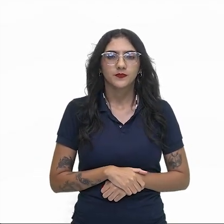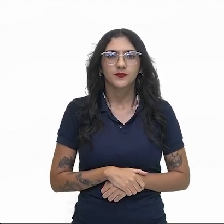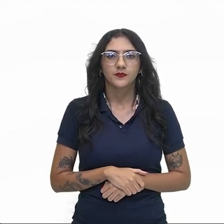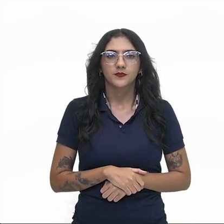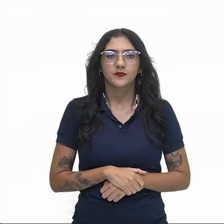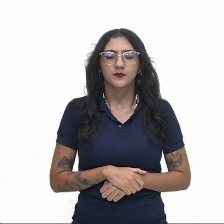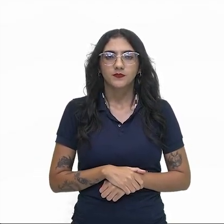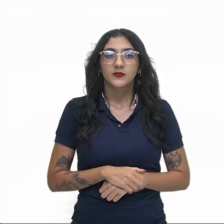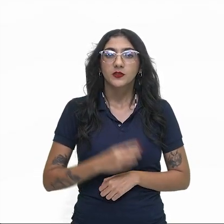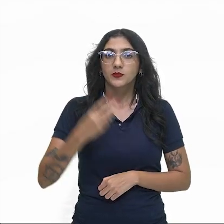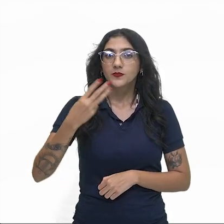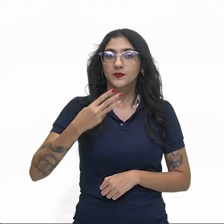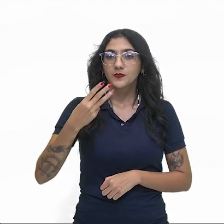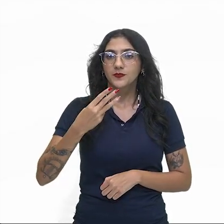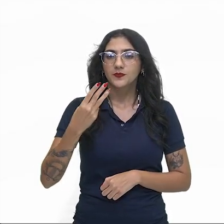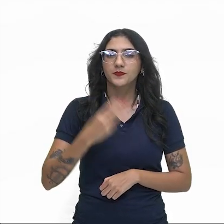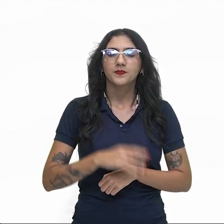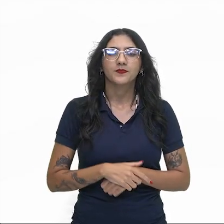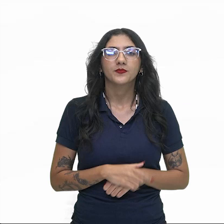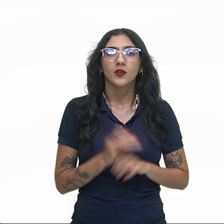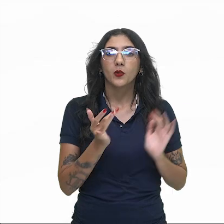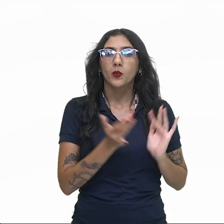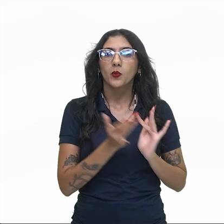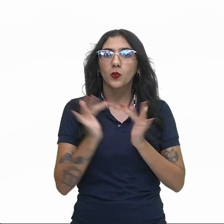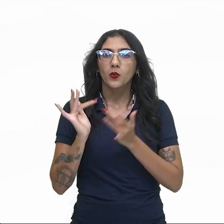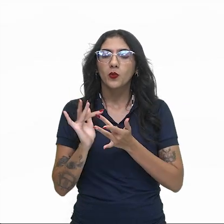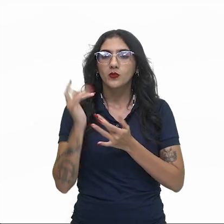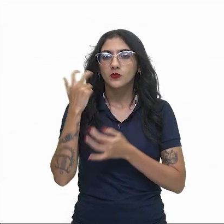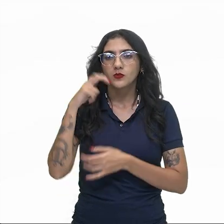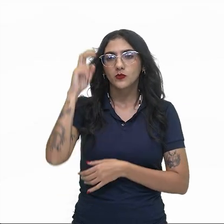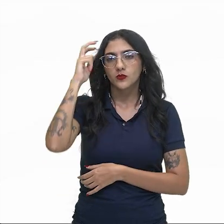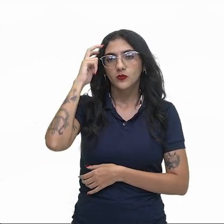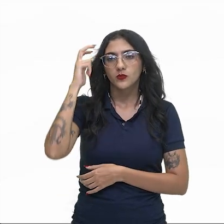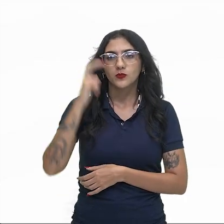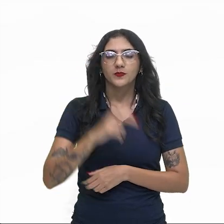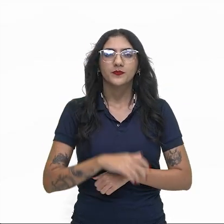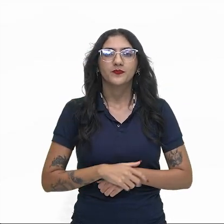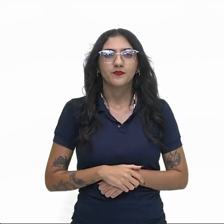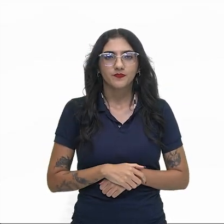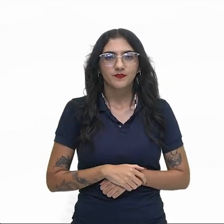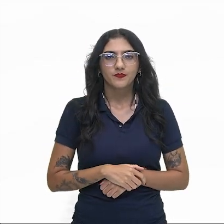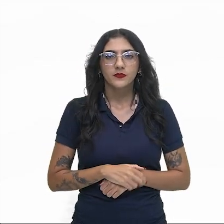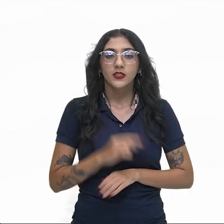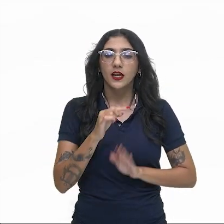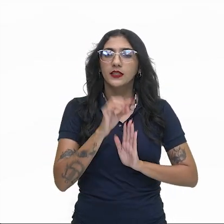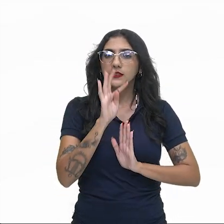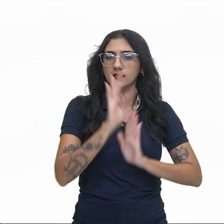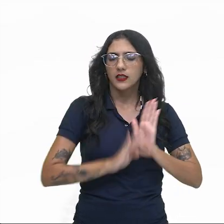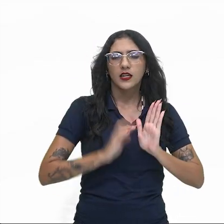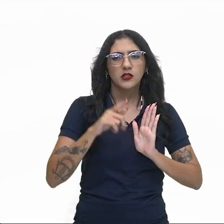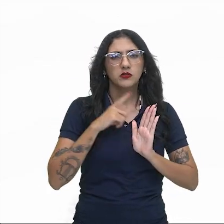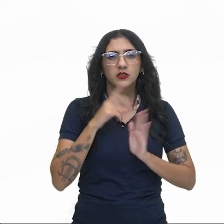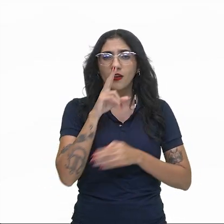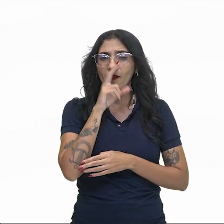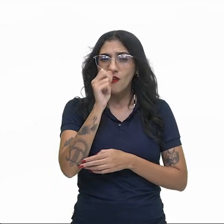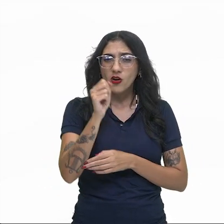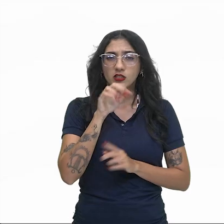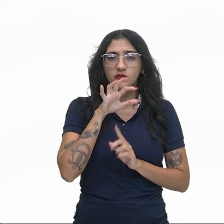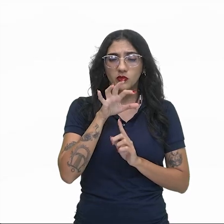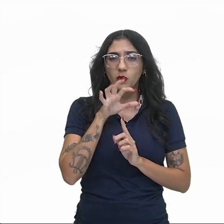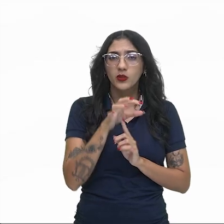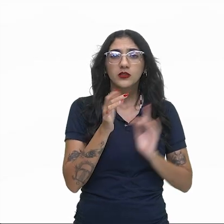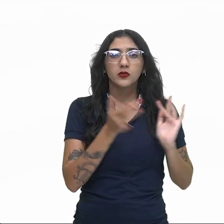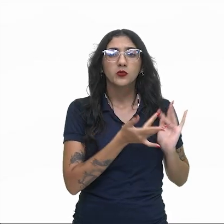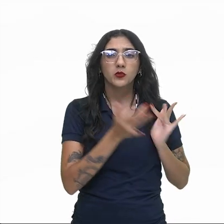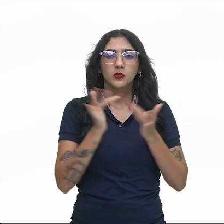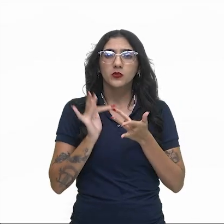O tópico 3, contexto cultural. O texto está profundamente enraizado